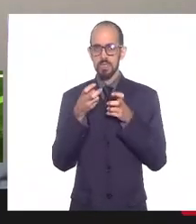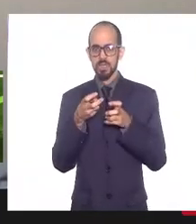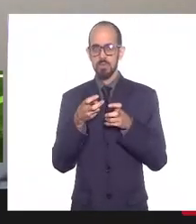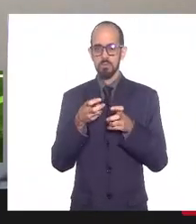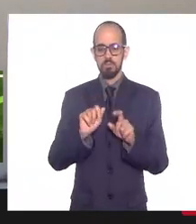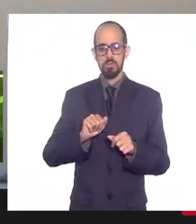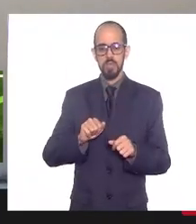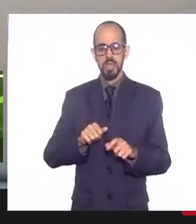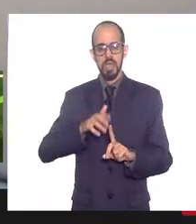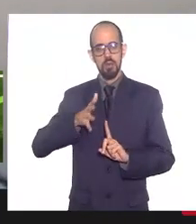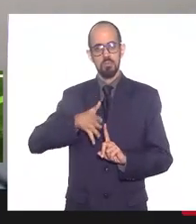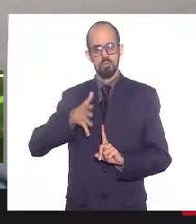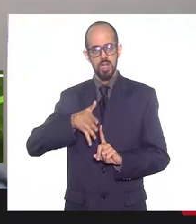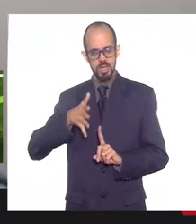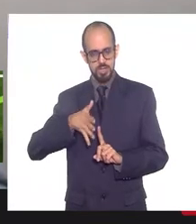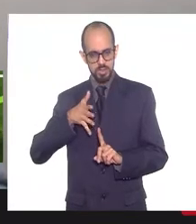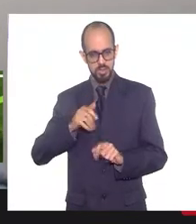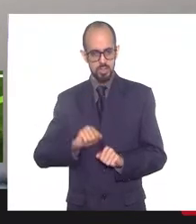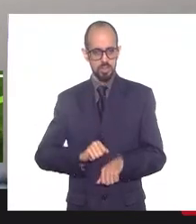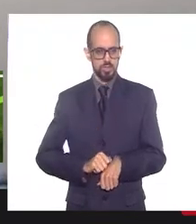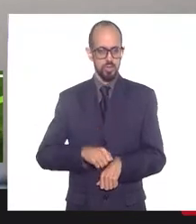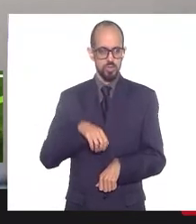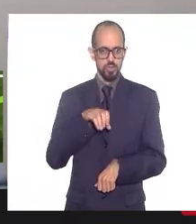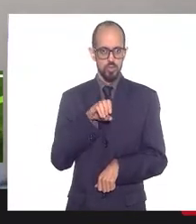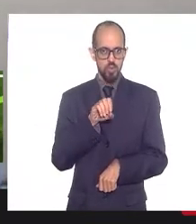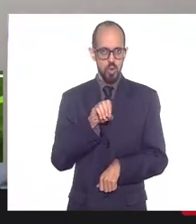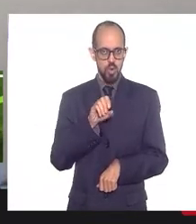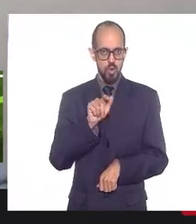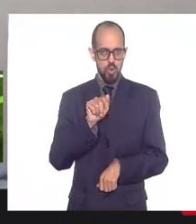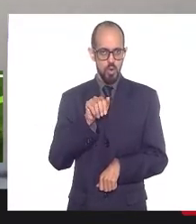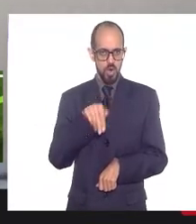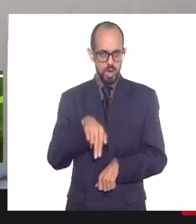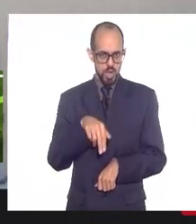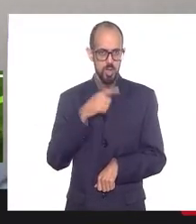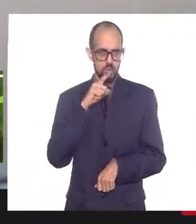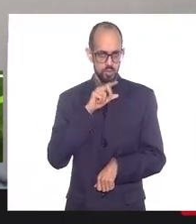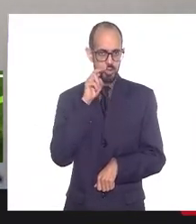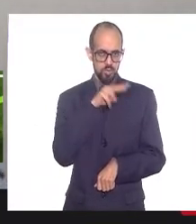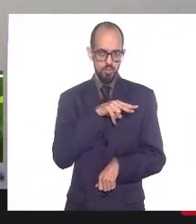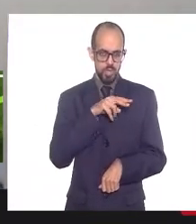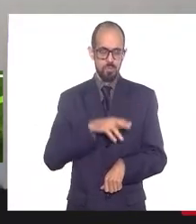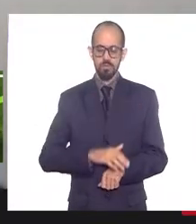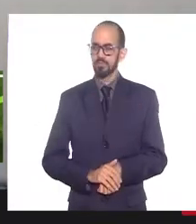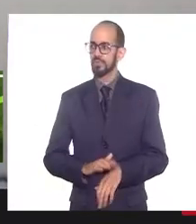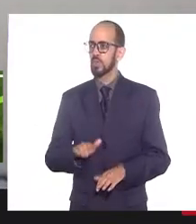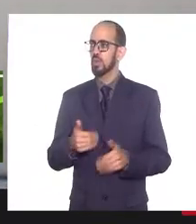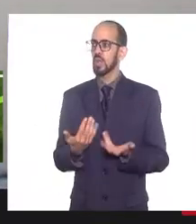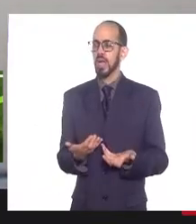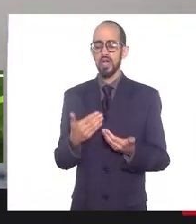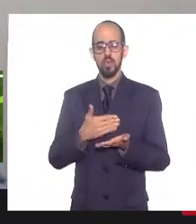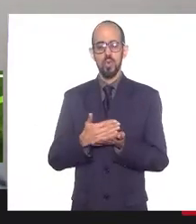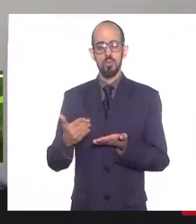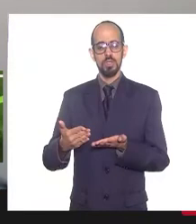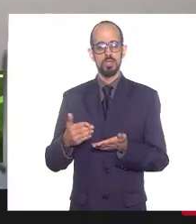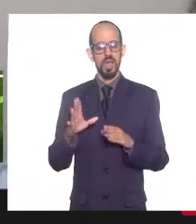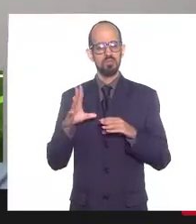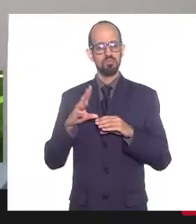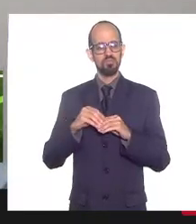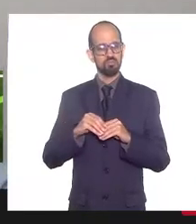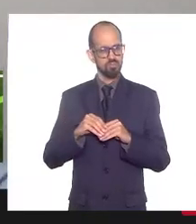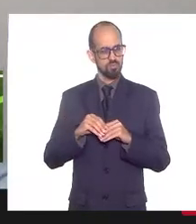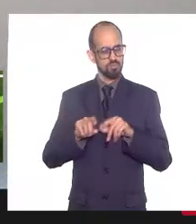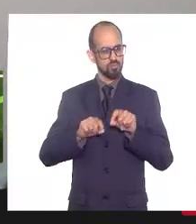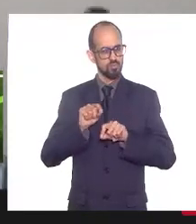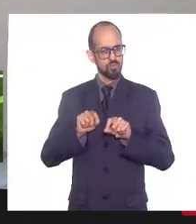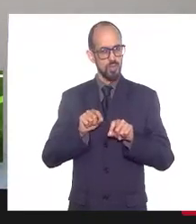da intervenção do Ogã Jassanã Gonçalves. E eu quero iniciar, com brevidade, primeiro,